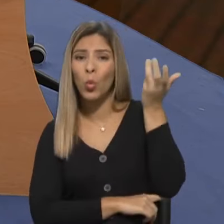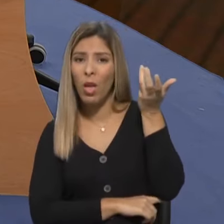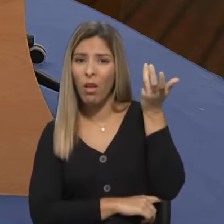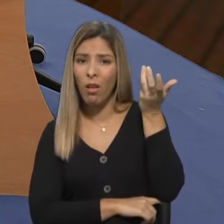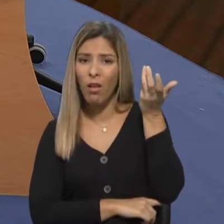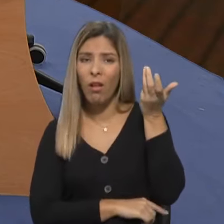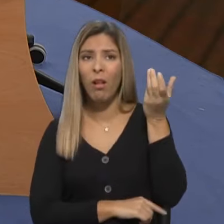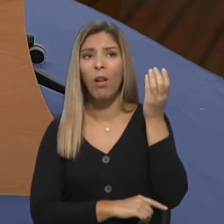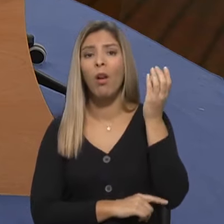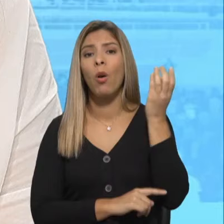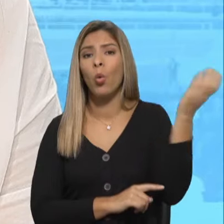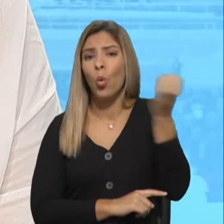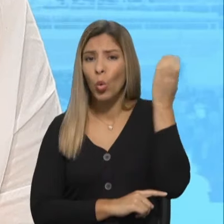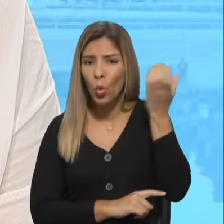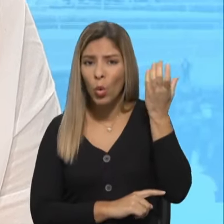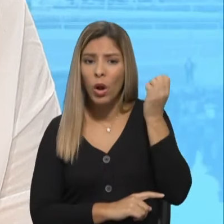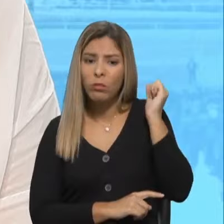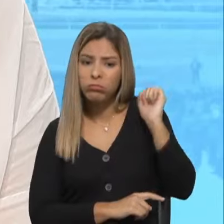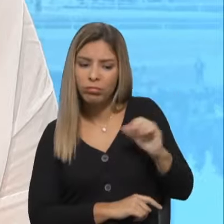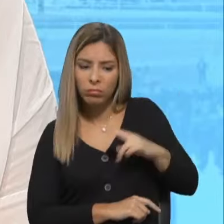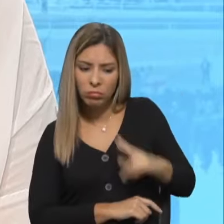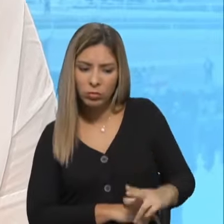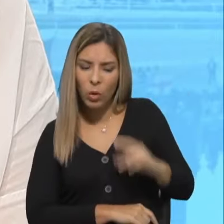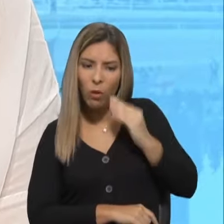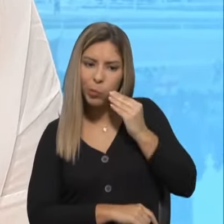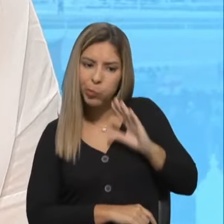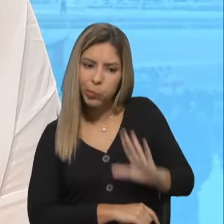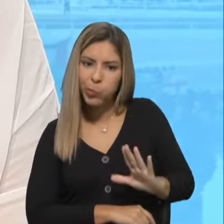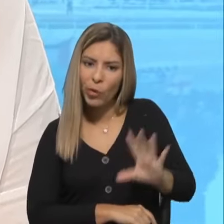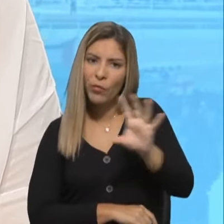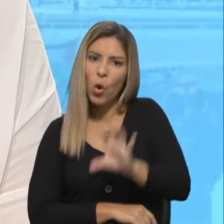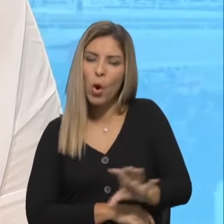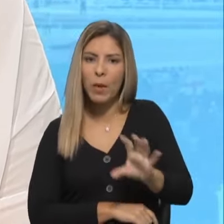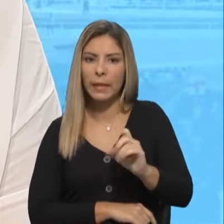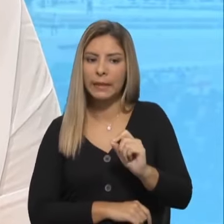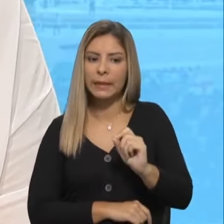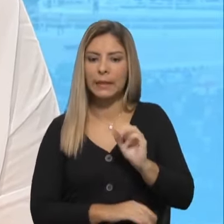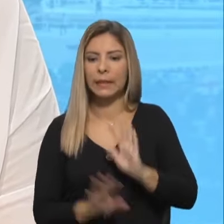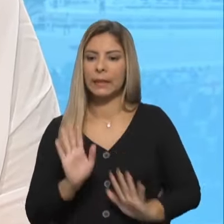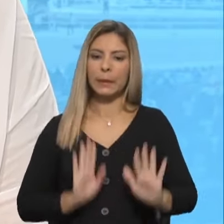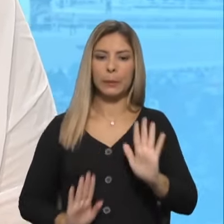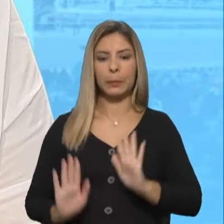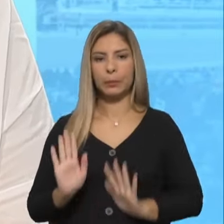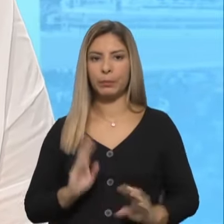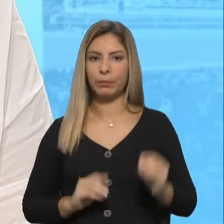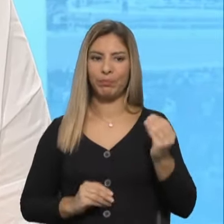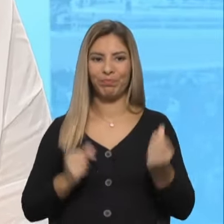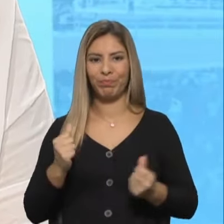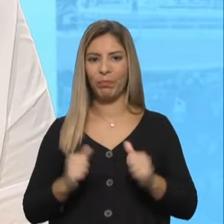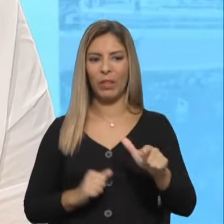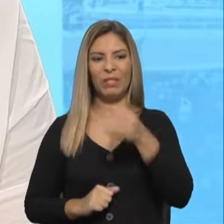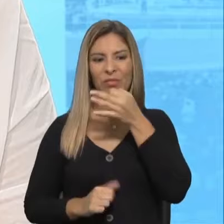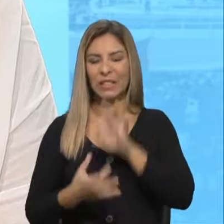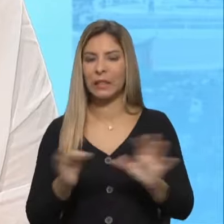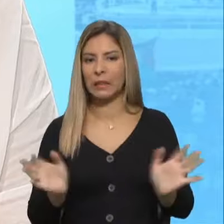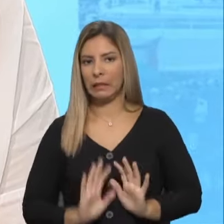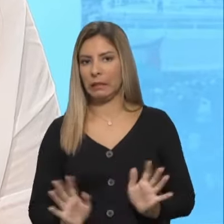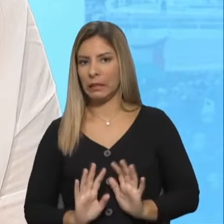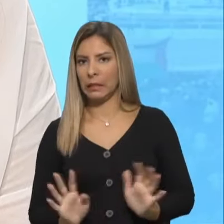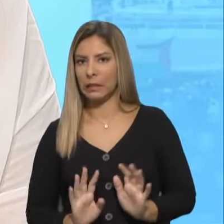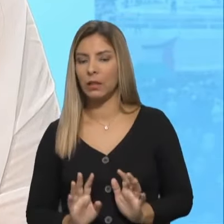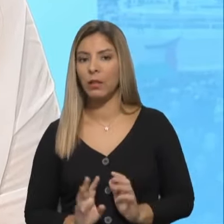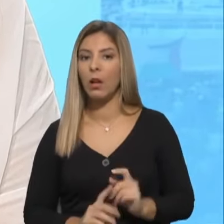em Portugal encaramos a morte H é um assunto Tabu muitas vezes nós não queremos falar disso e a verdade